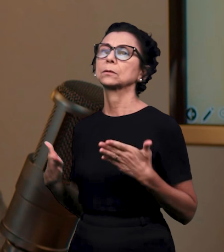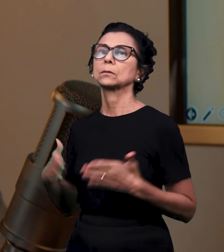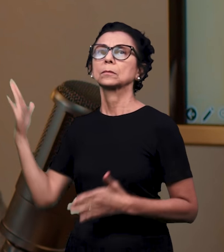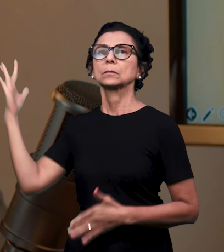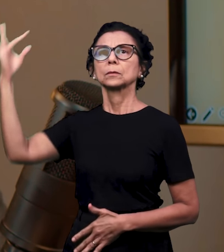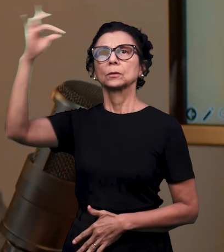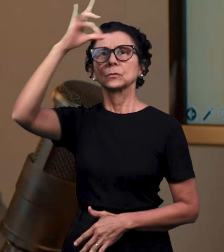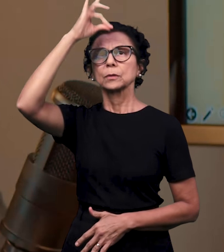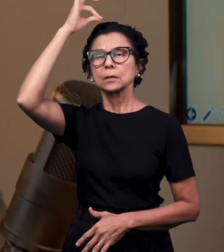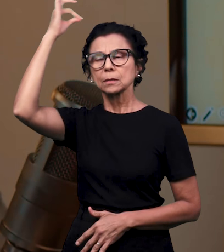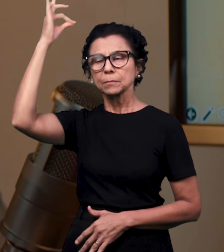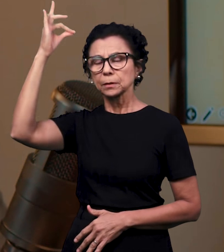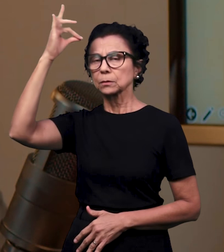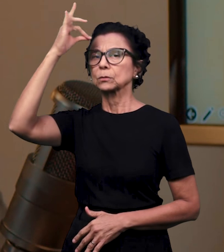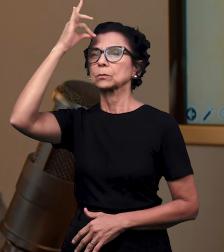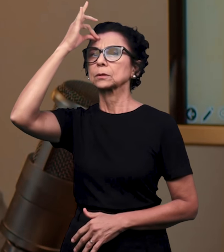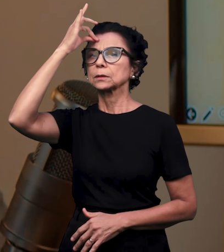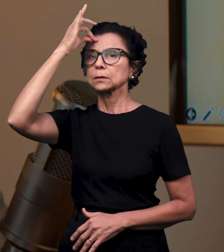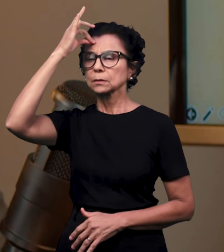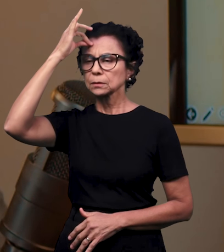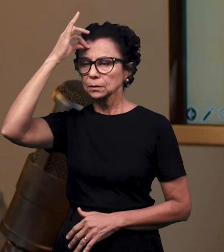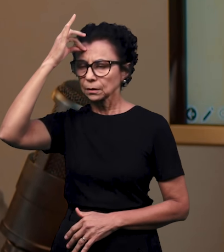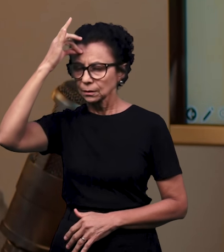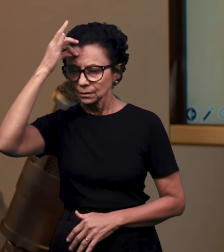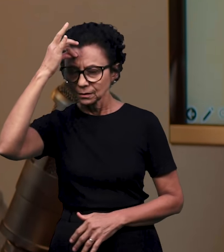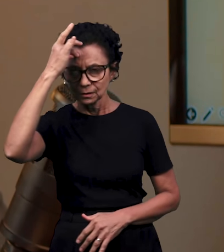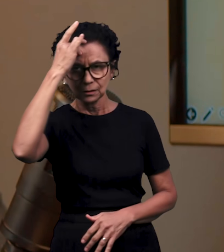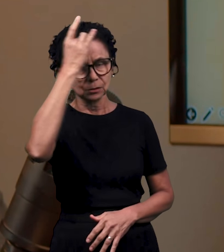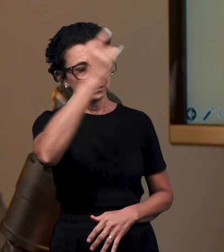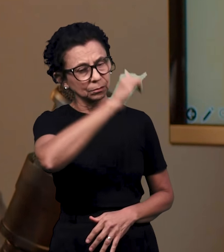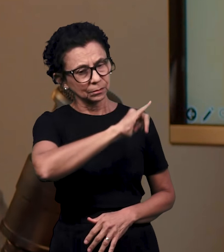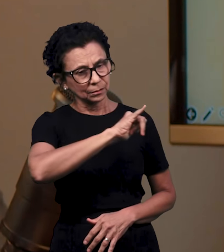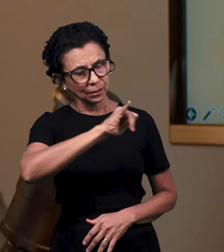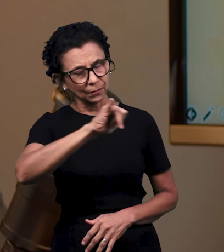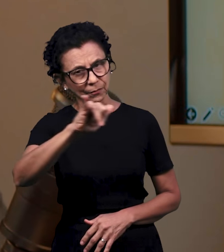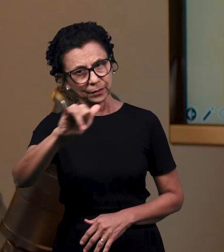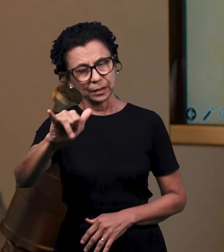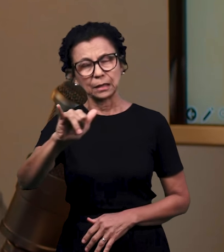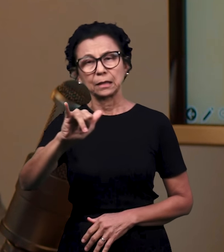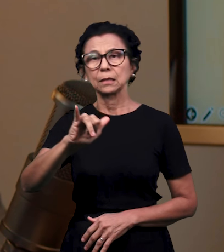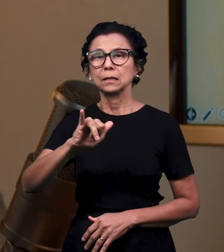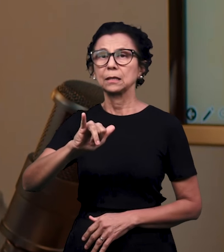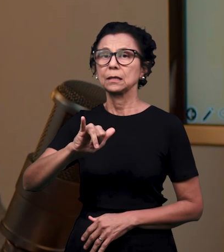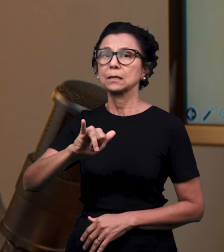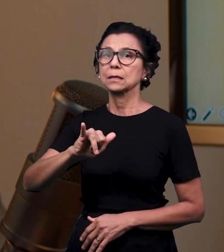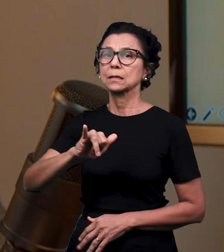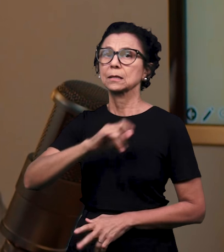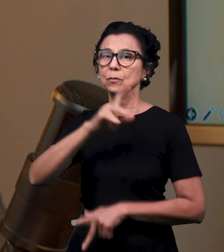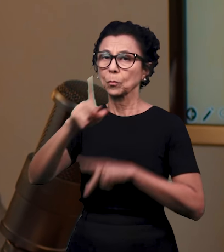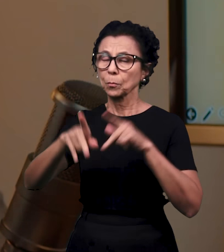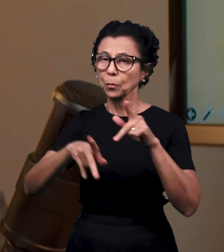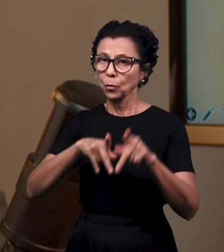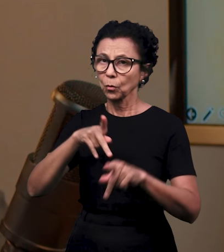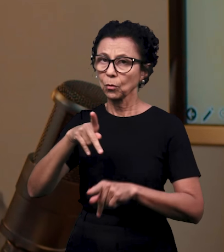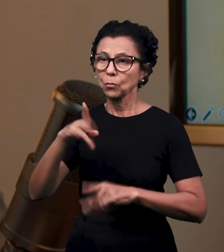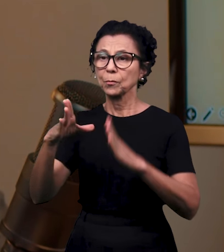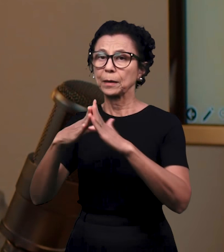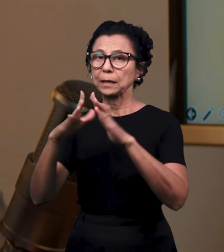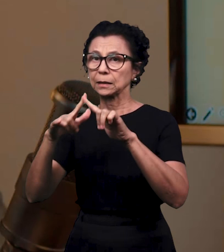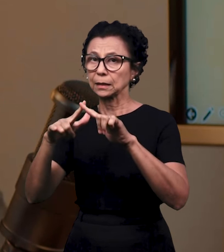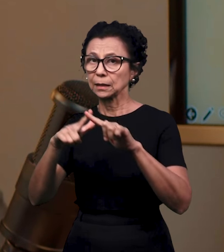Santo é o encarregado de alertar, de fazer esse ajuntamento do povo, da igreja, para